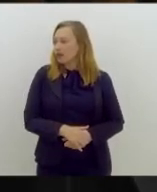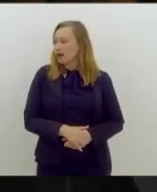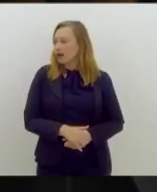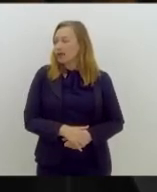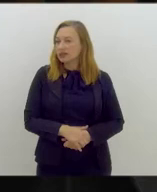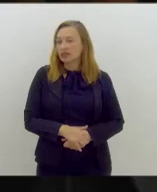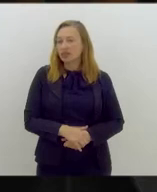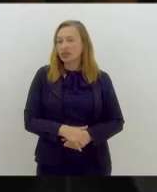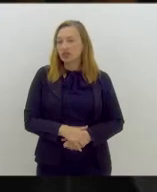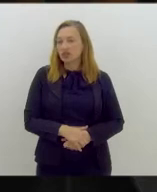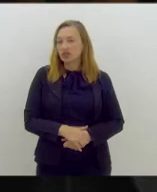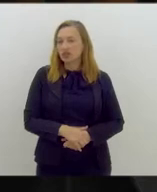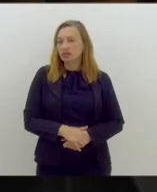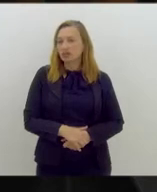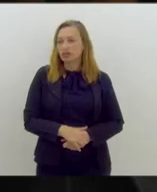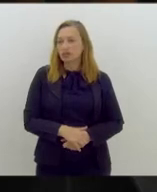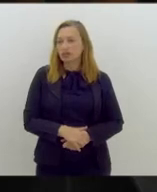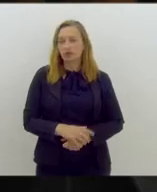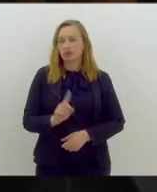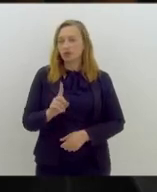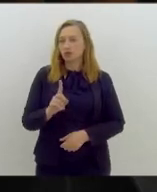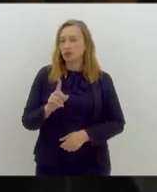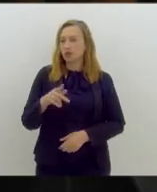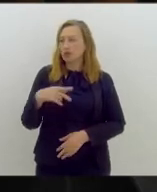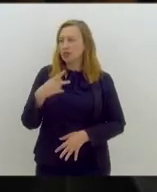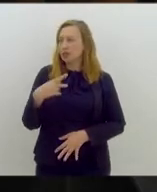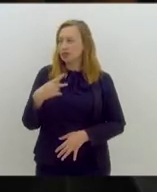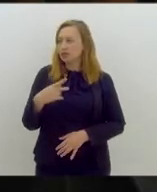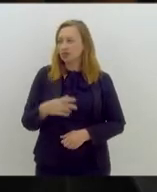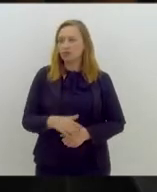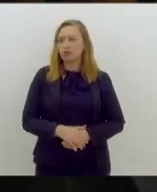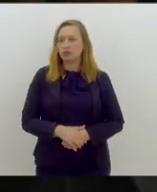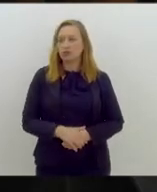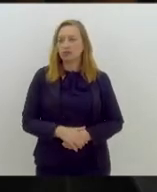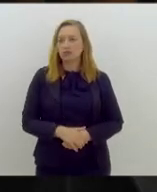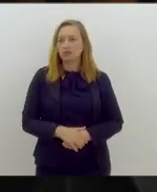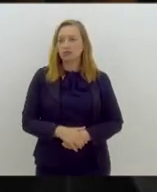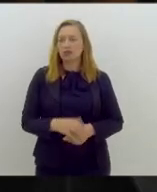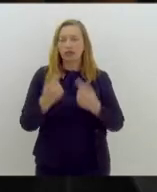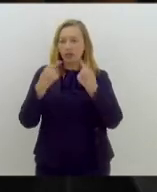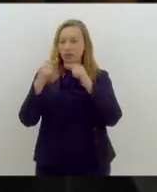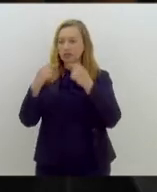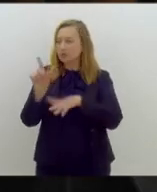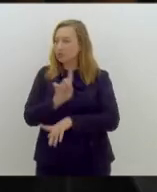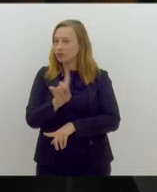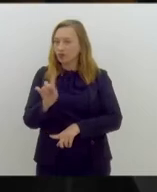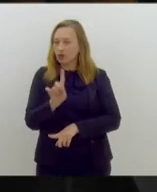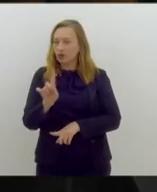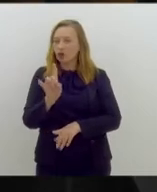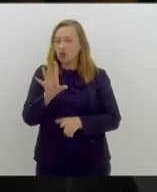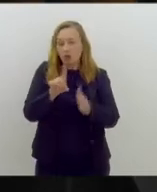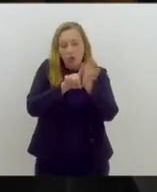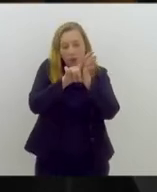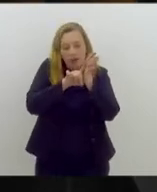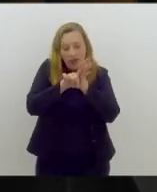e senhora Presidente não tô fazendo uma reclamação estou fazendo uma análise